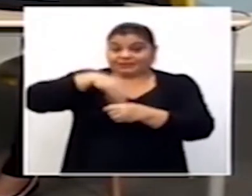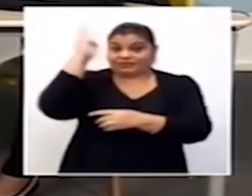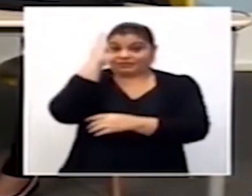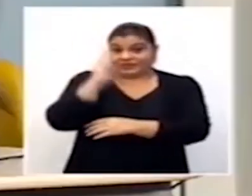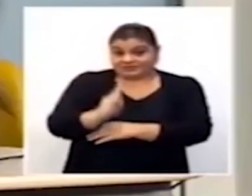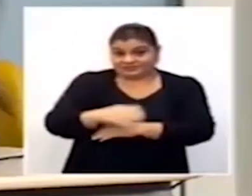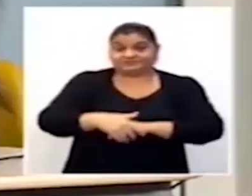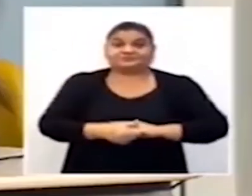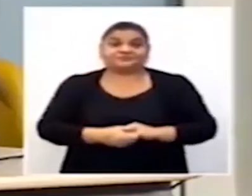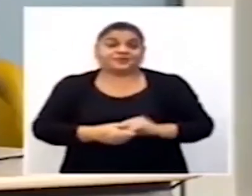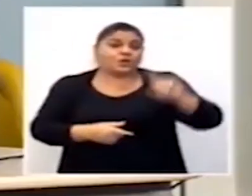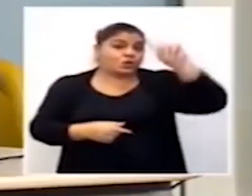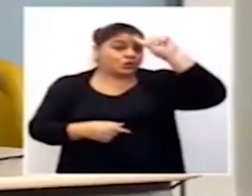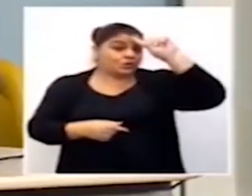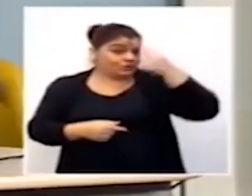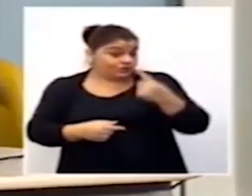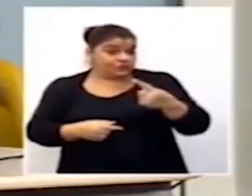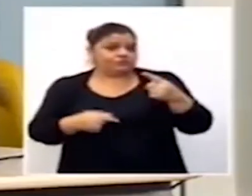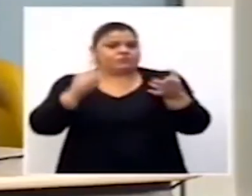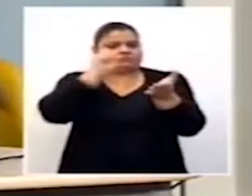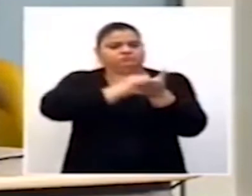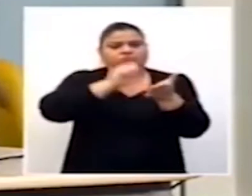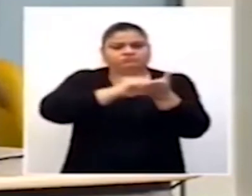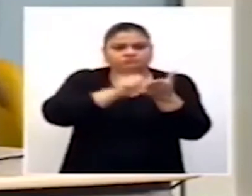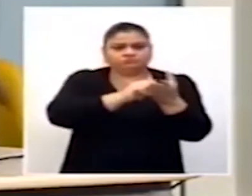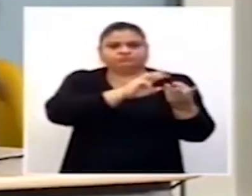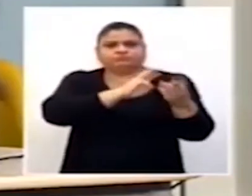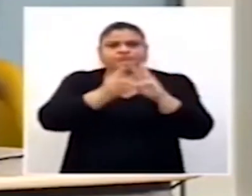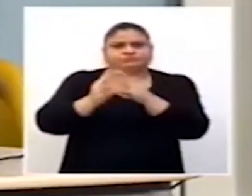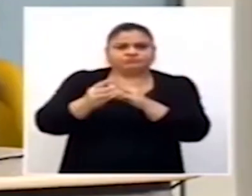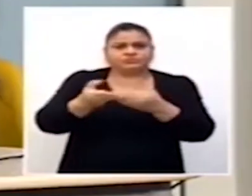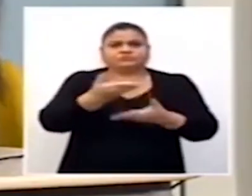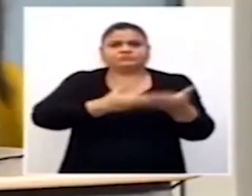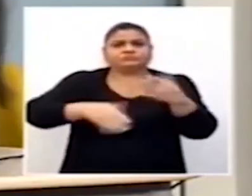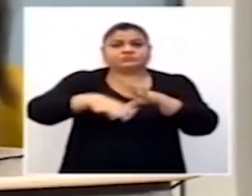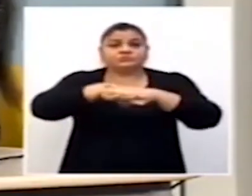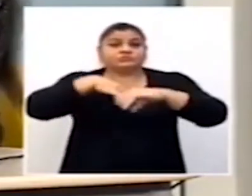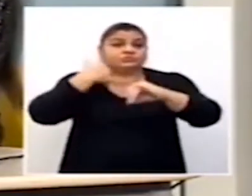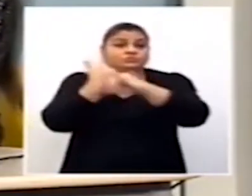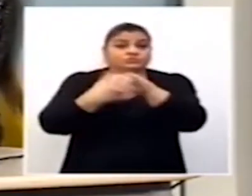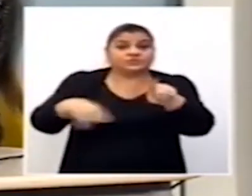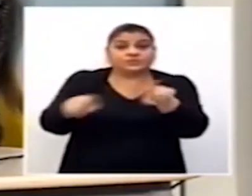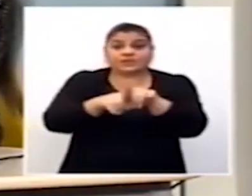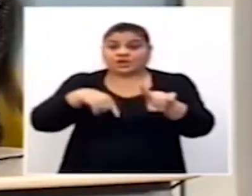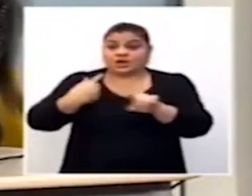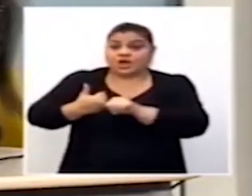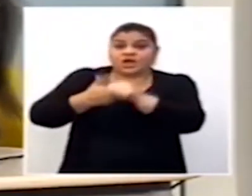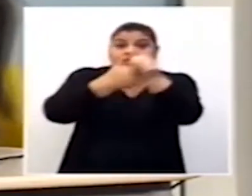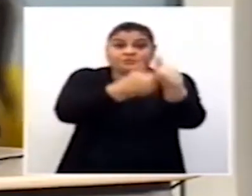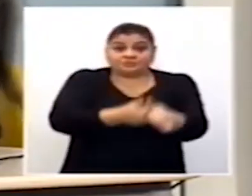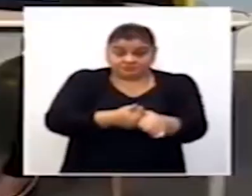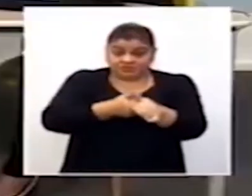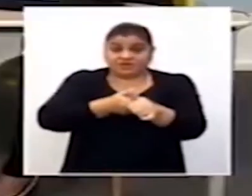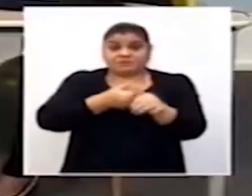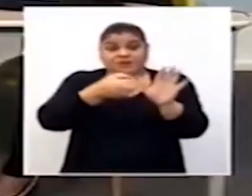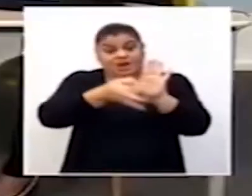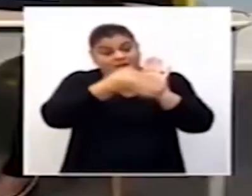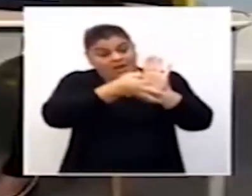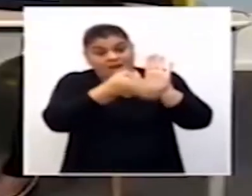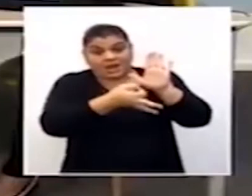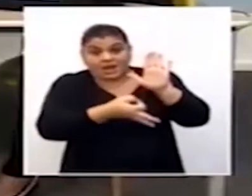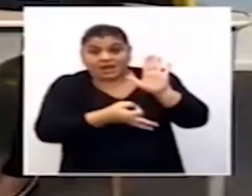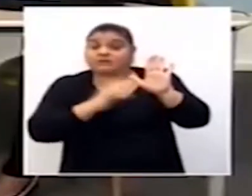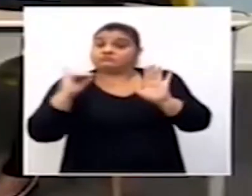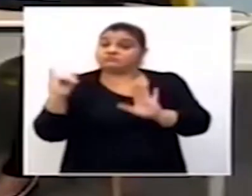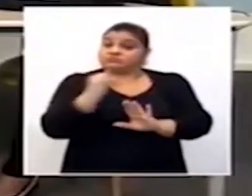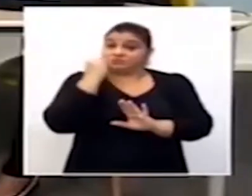se ficou alguma dúvida vocês podem escrever no chat escrevam lá no YouTube porque nossa É verdade